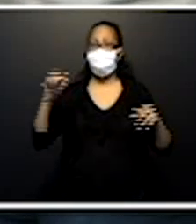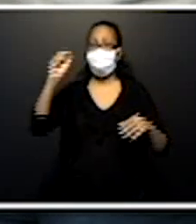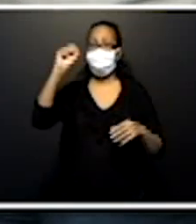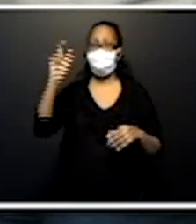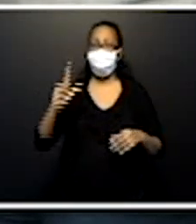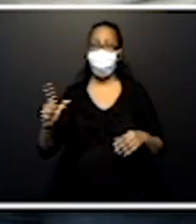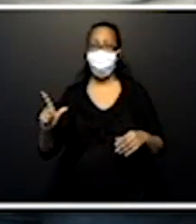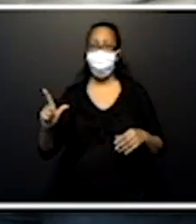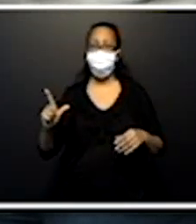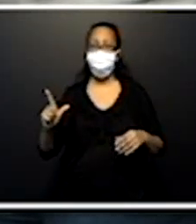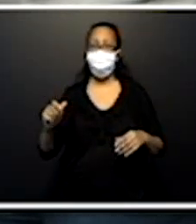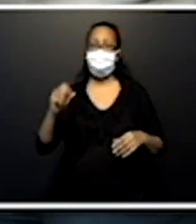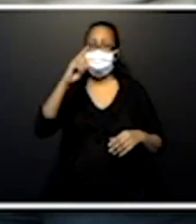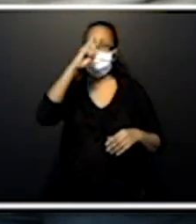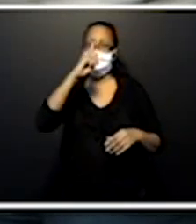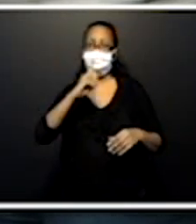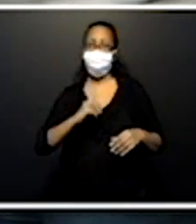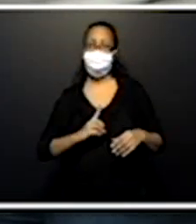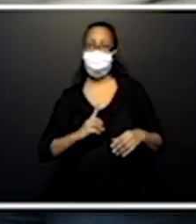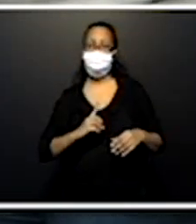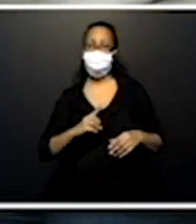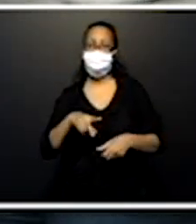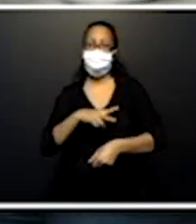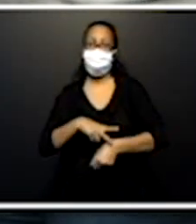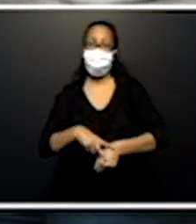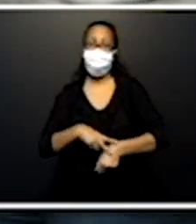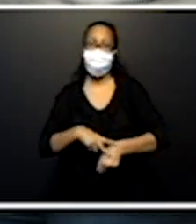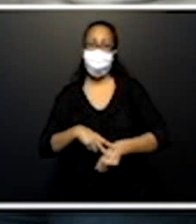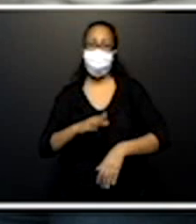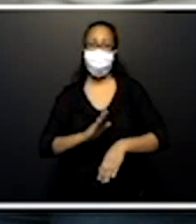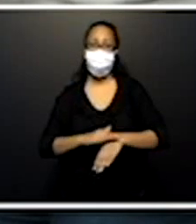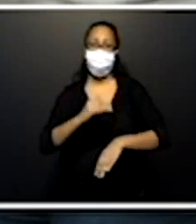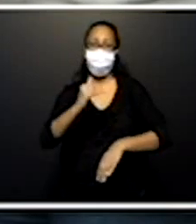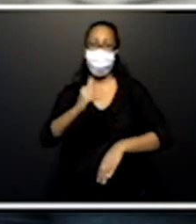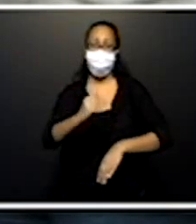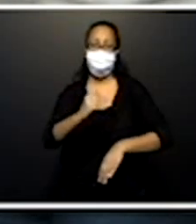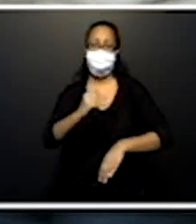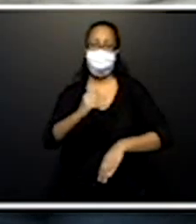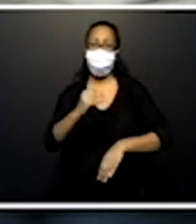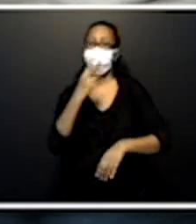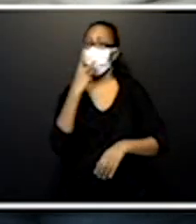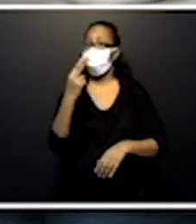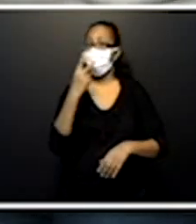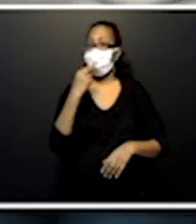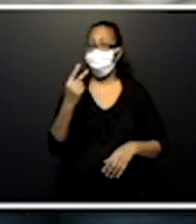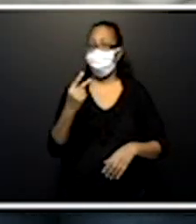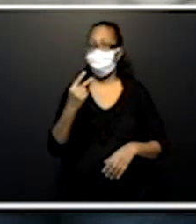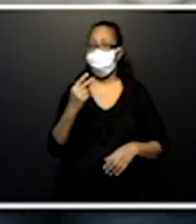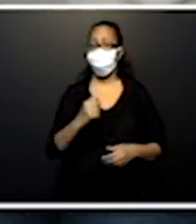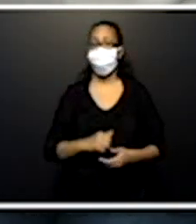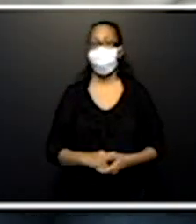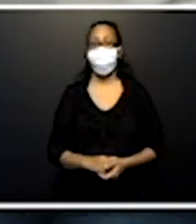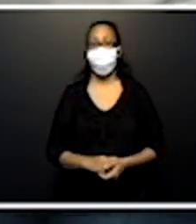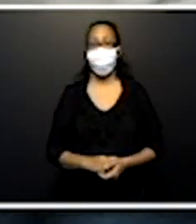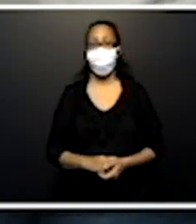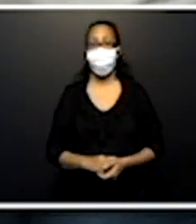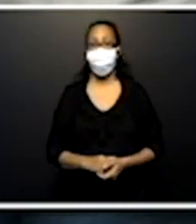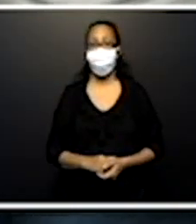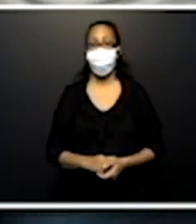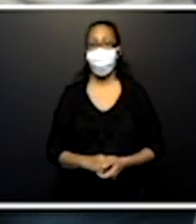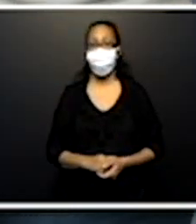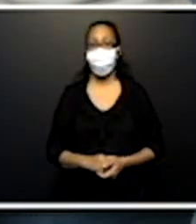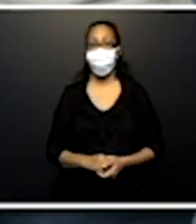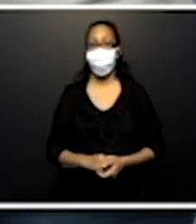maré, lá. Verde mais coral, cores em couro, da Ana Maria Machado. Mas a gente vai ver